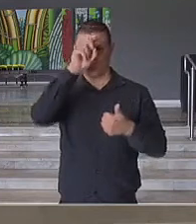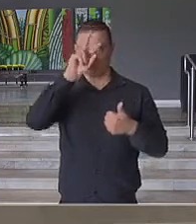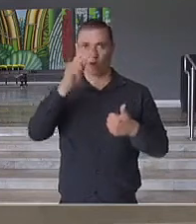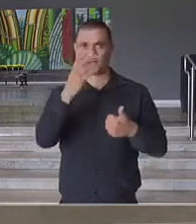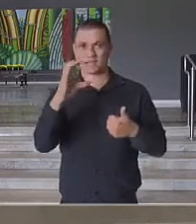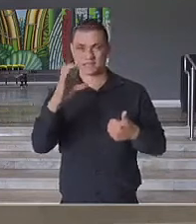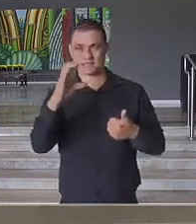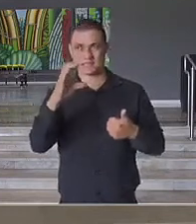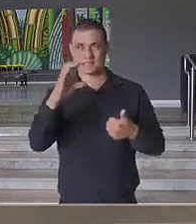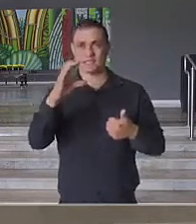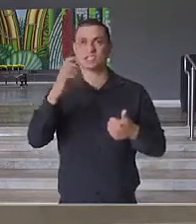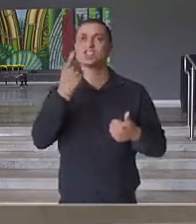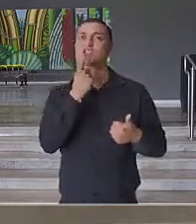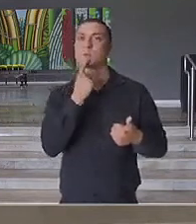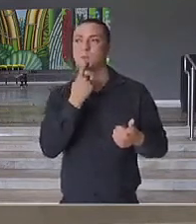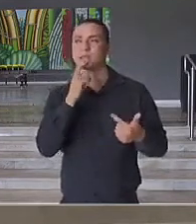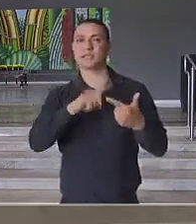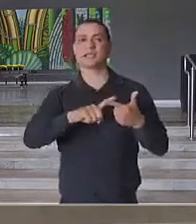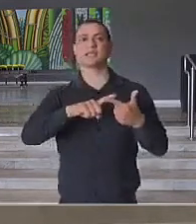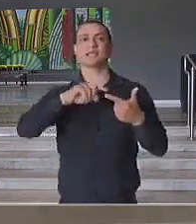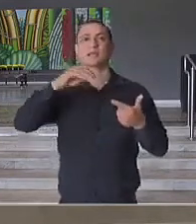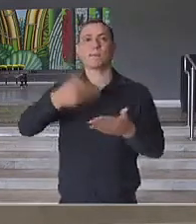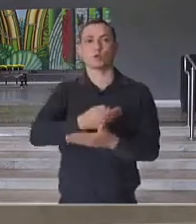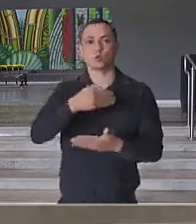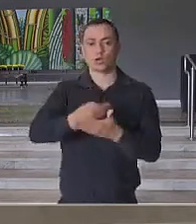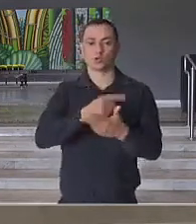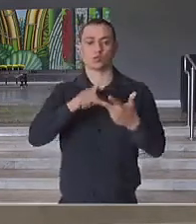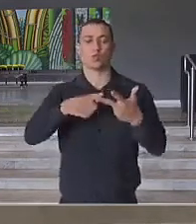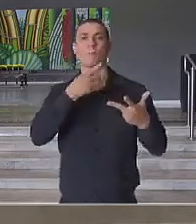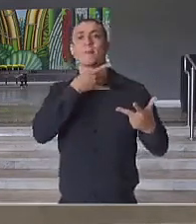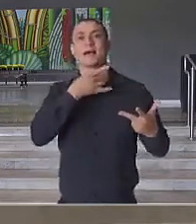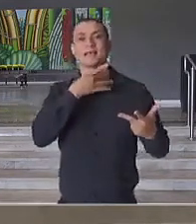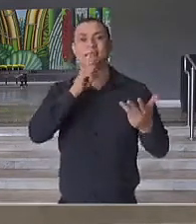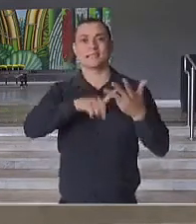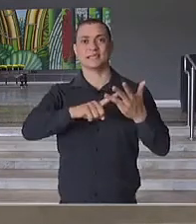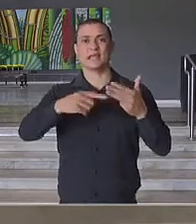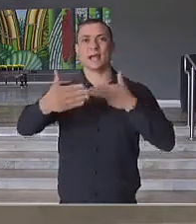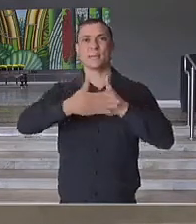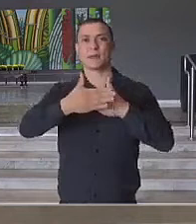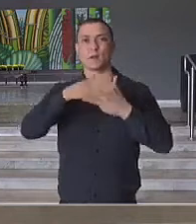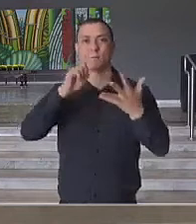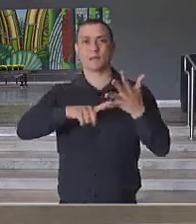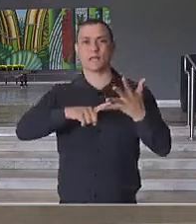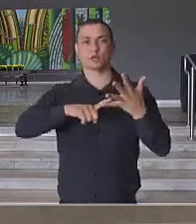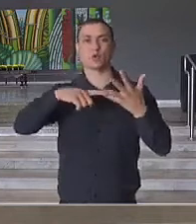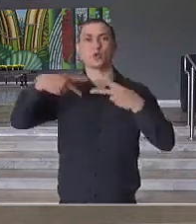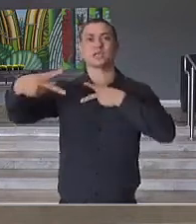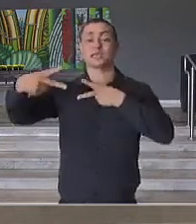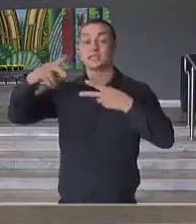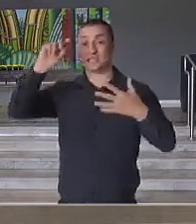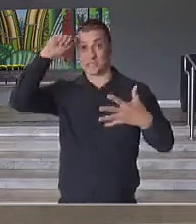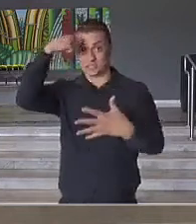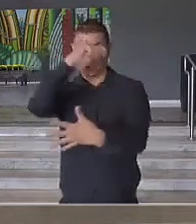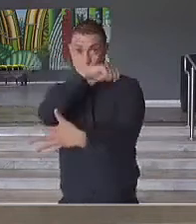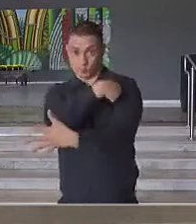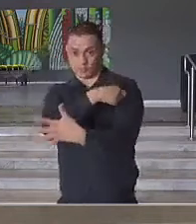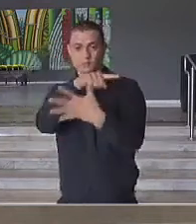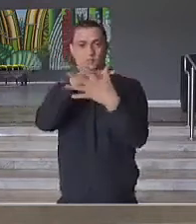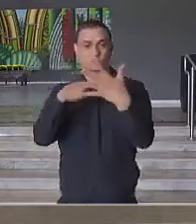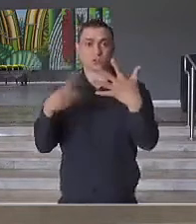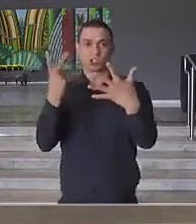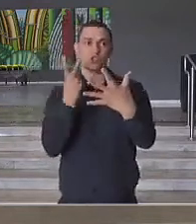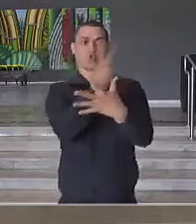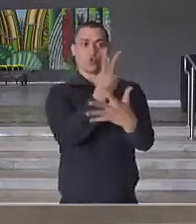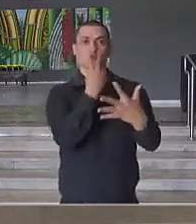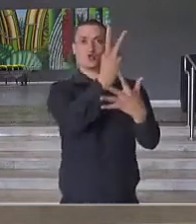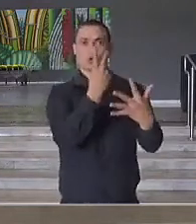Clínicas de Campinas, Botucatu, Marília, Ribeirão Preto, São José do Rio Preto, receberam as 2